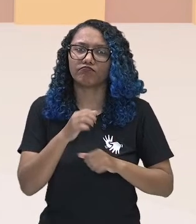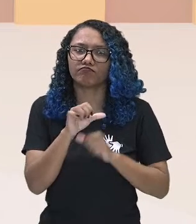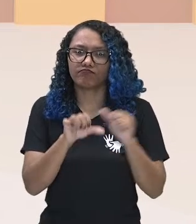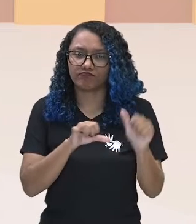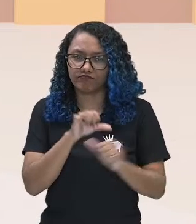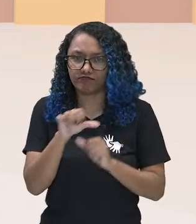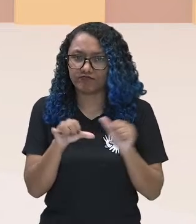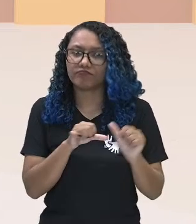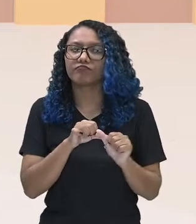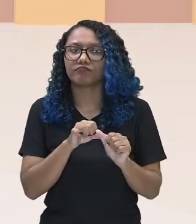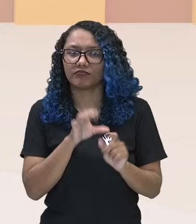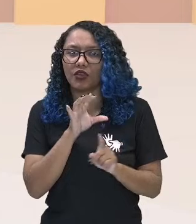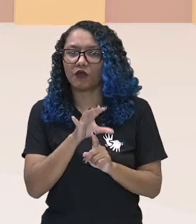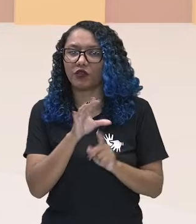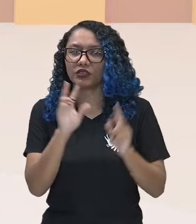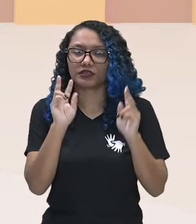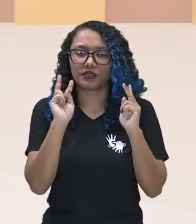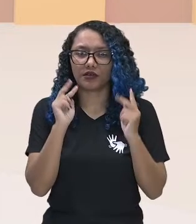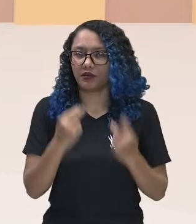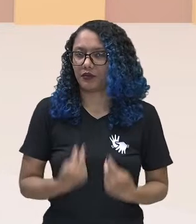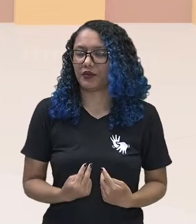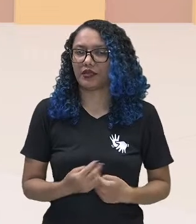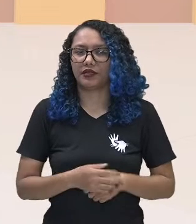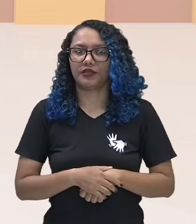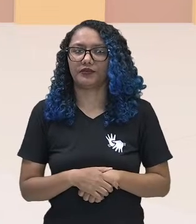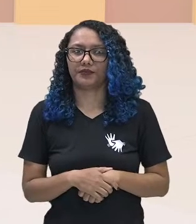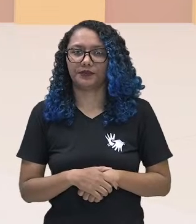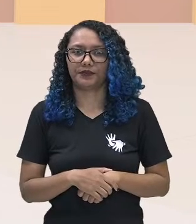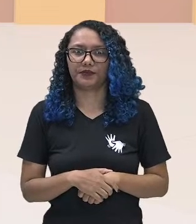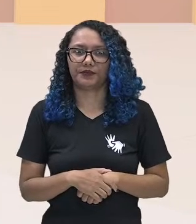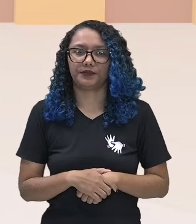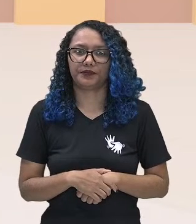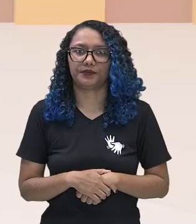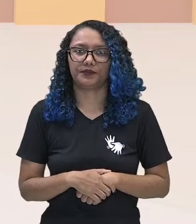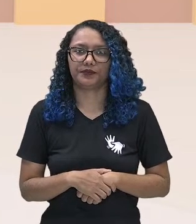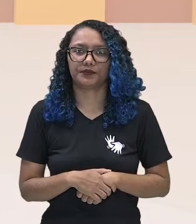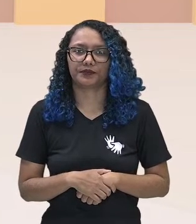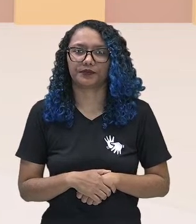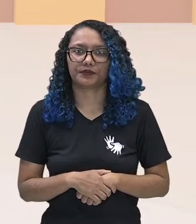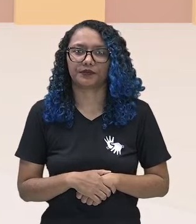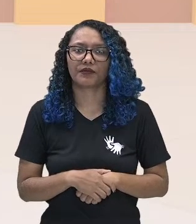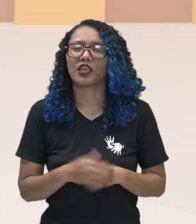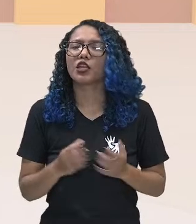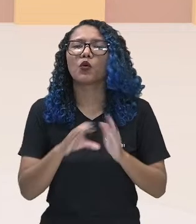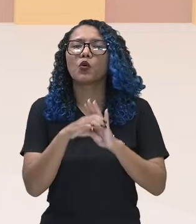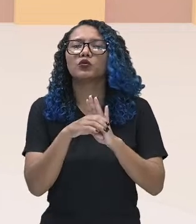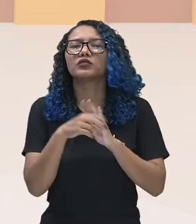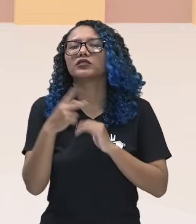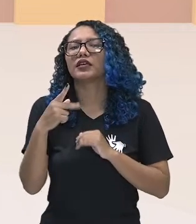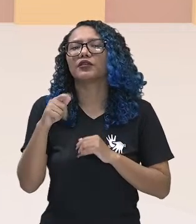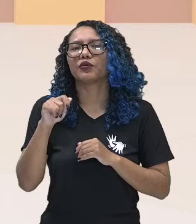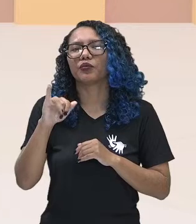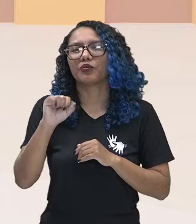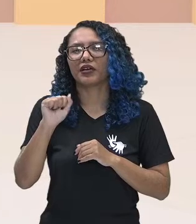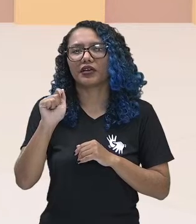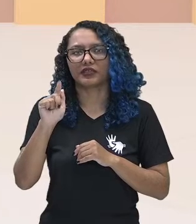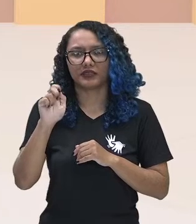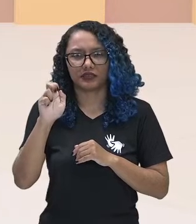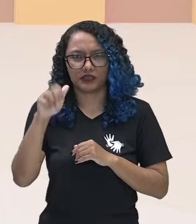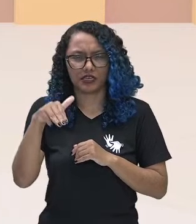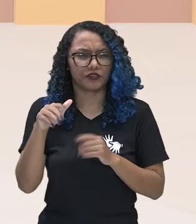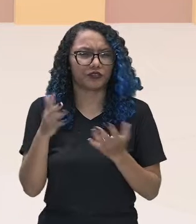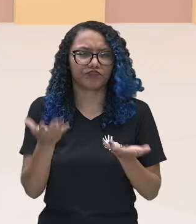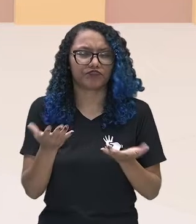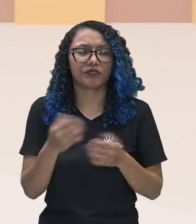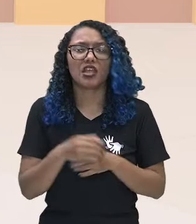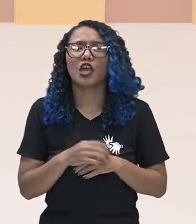ação humana. Então, a paisagem, gente, ela pode ser definida como todos os elementos aí do espaço